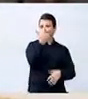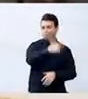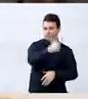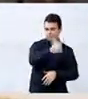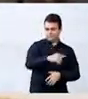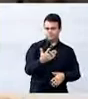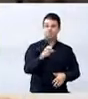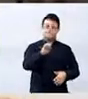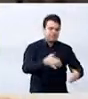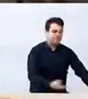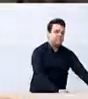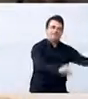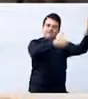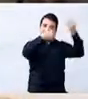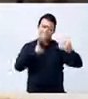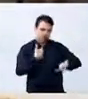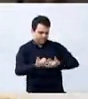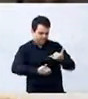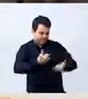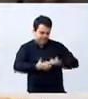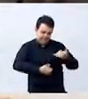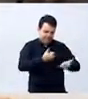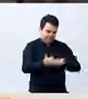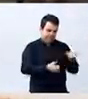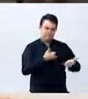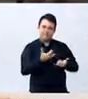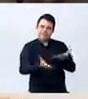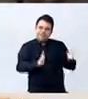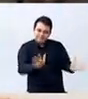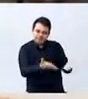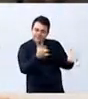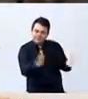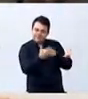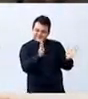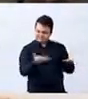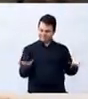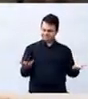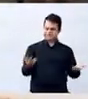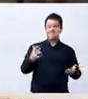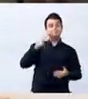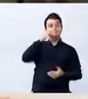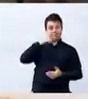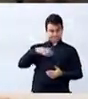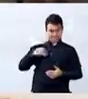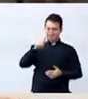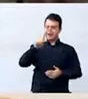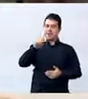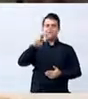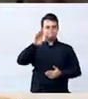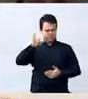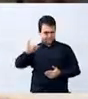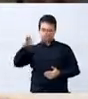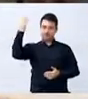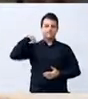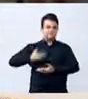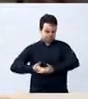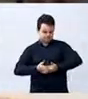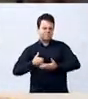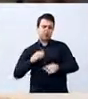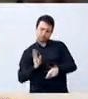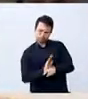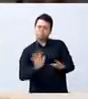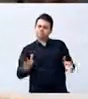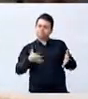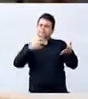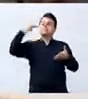bebê que você brinca o dia inteiro. Então a Gabi, desde o início, ela foi muito estimulada. Então eu lembro que